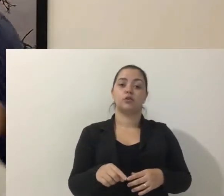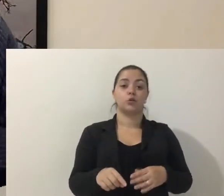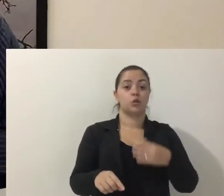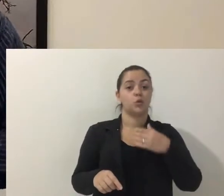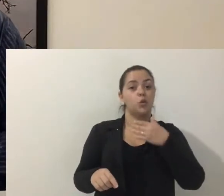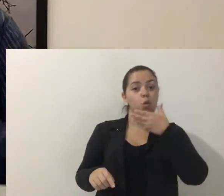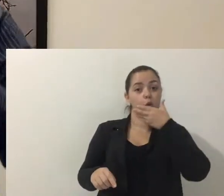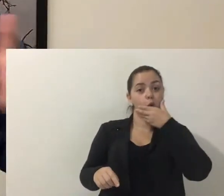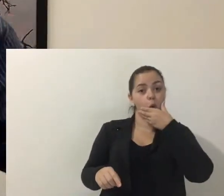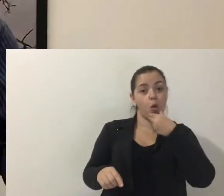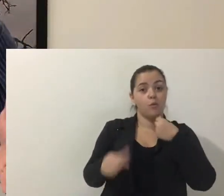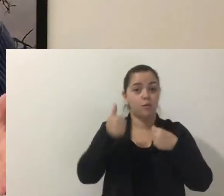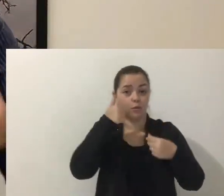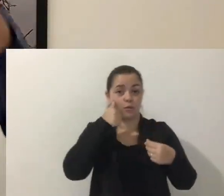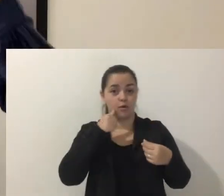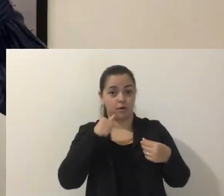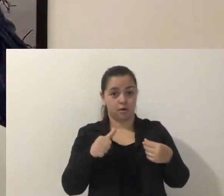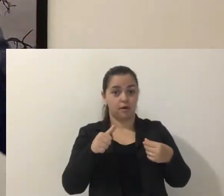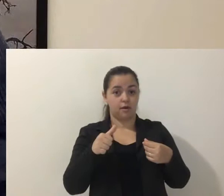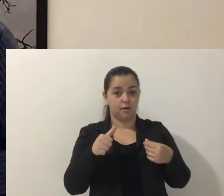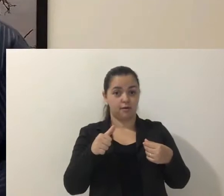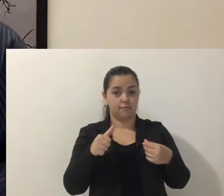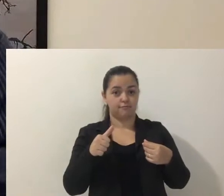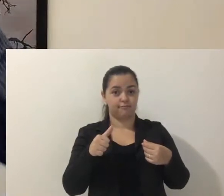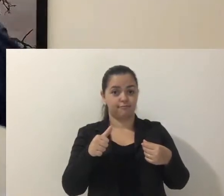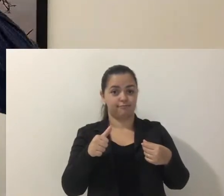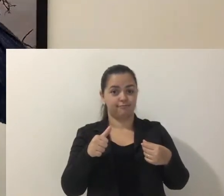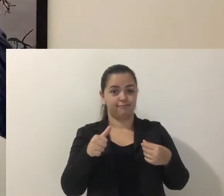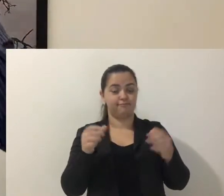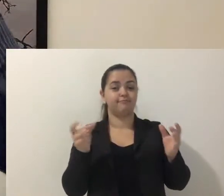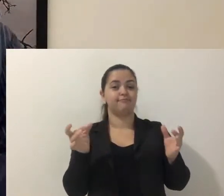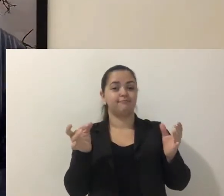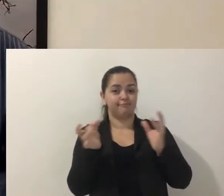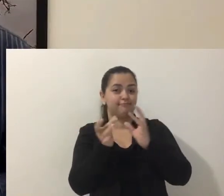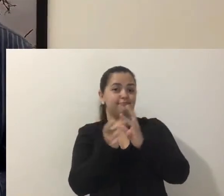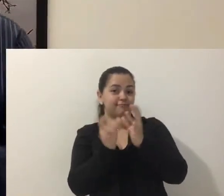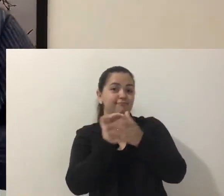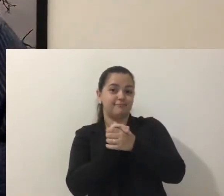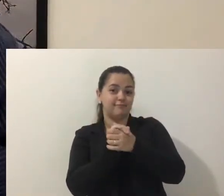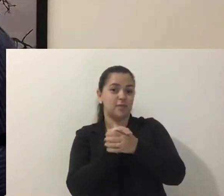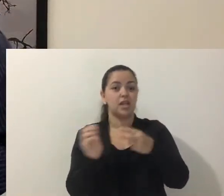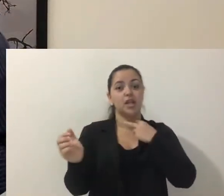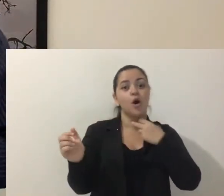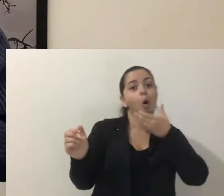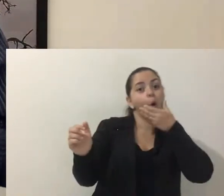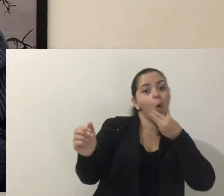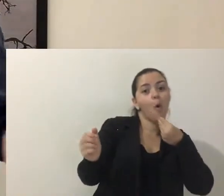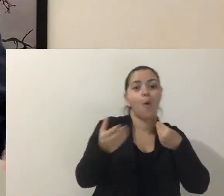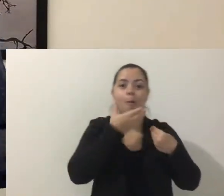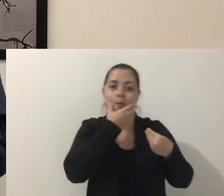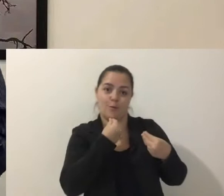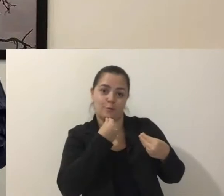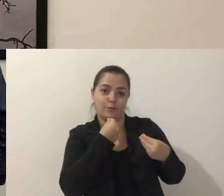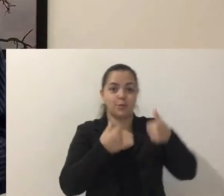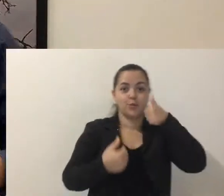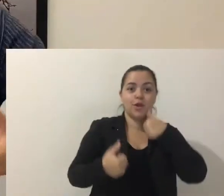do casamento. Biblicamente, o casamento acontece entre um homem e uma mulher. É o que a